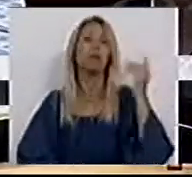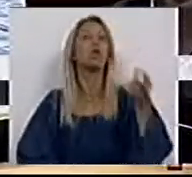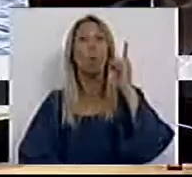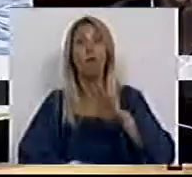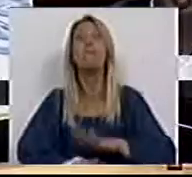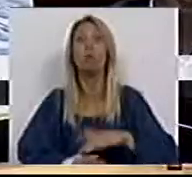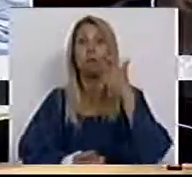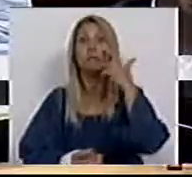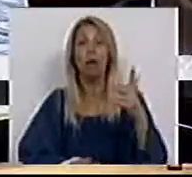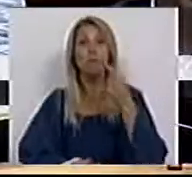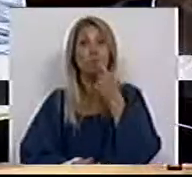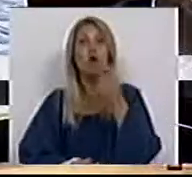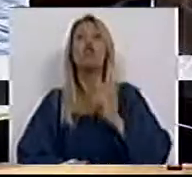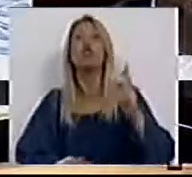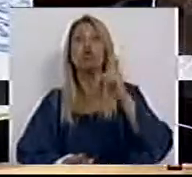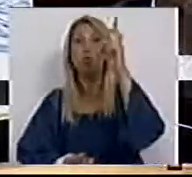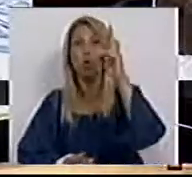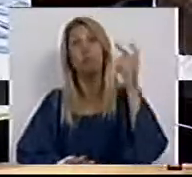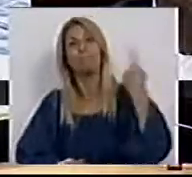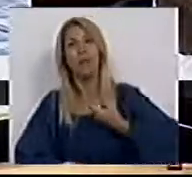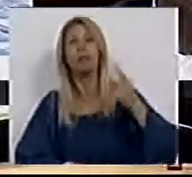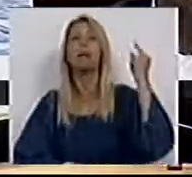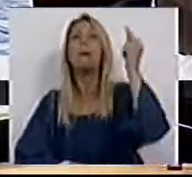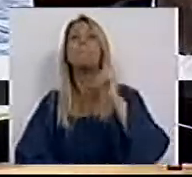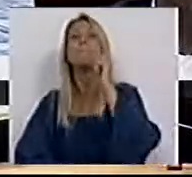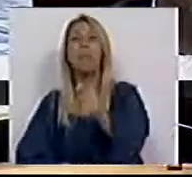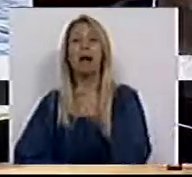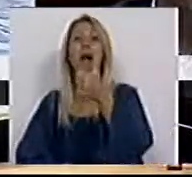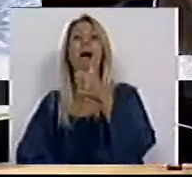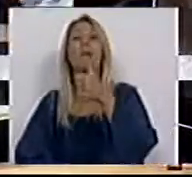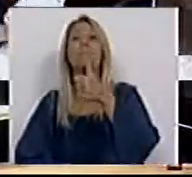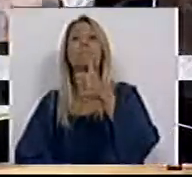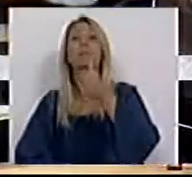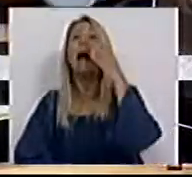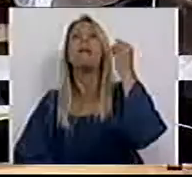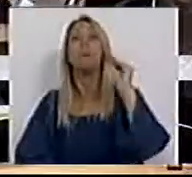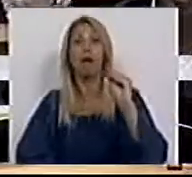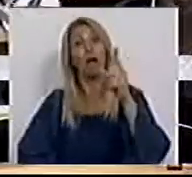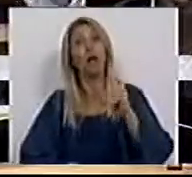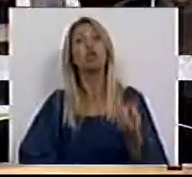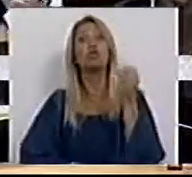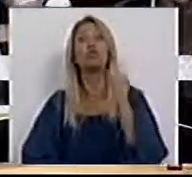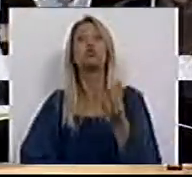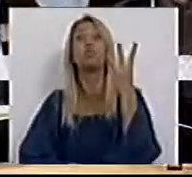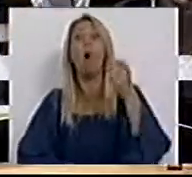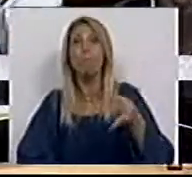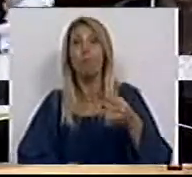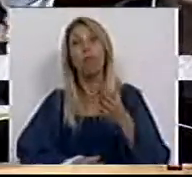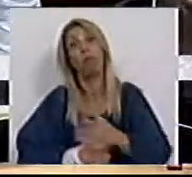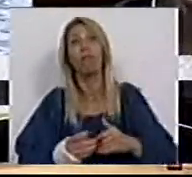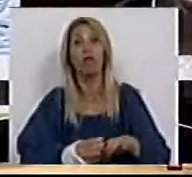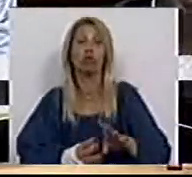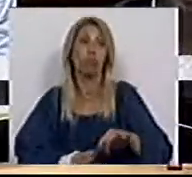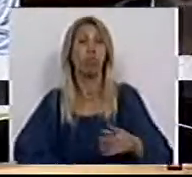pagar à banca, são os swaps especulativos que as gestões dessas empresas fizeram com a cumplicidade de governos do